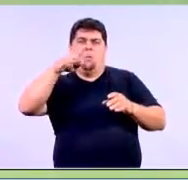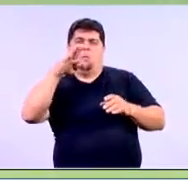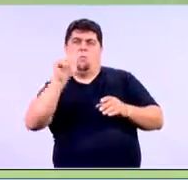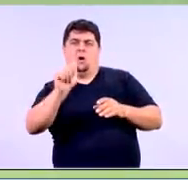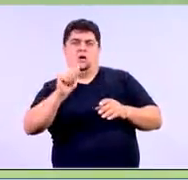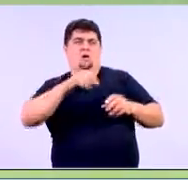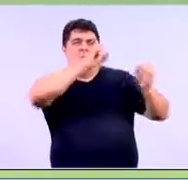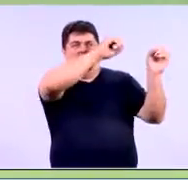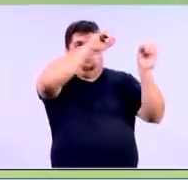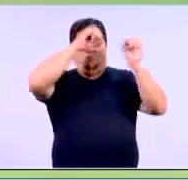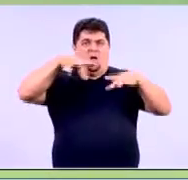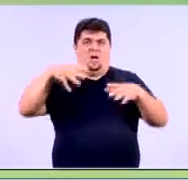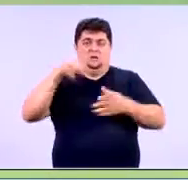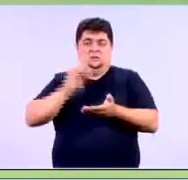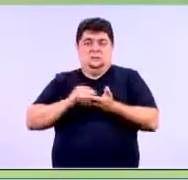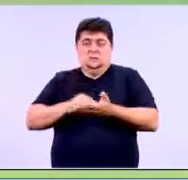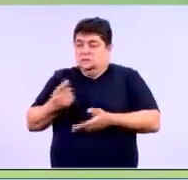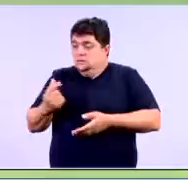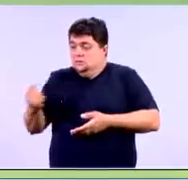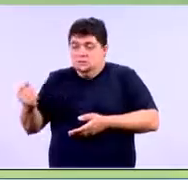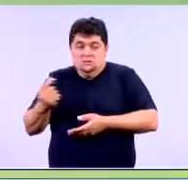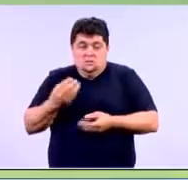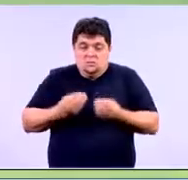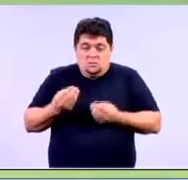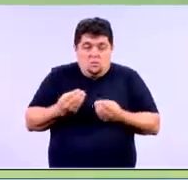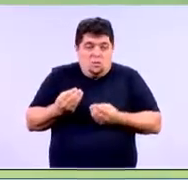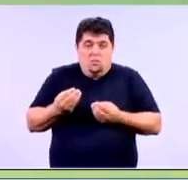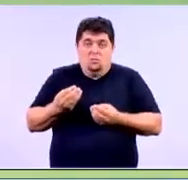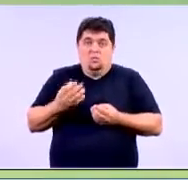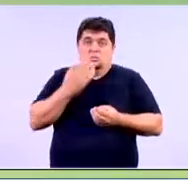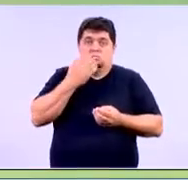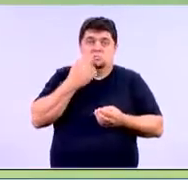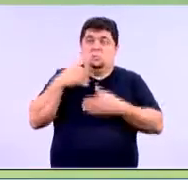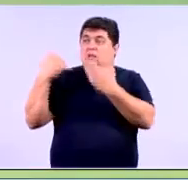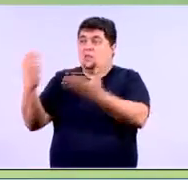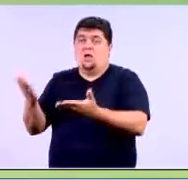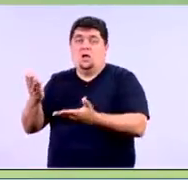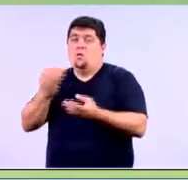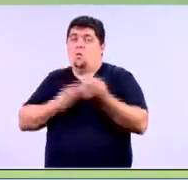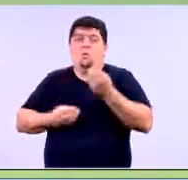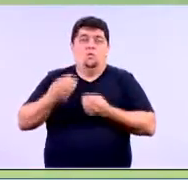não tem fundos em cofre para bancar alimentos para a população,